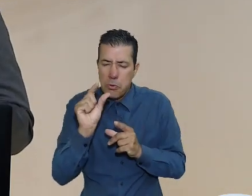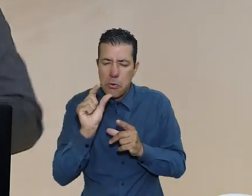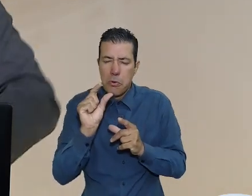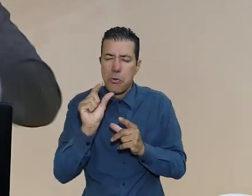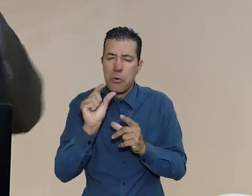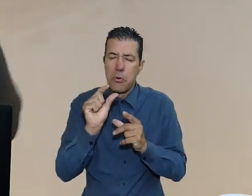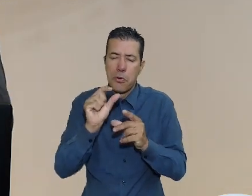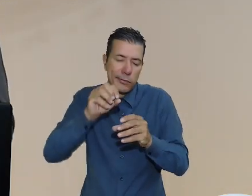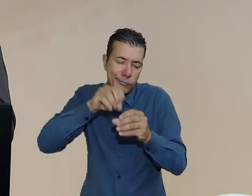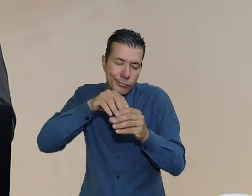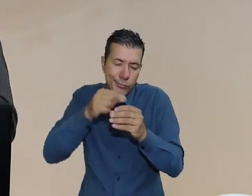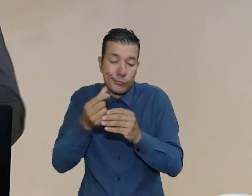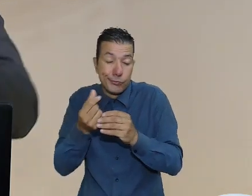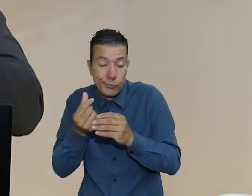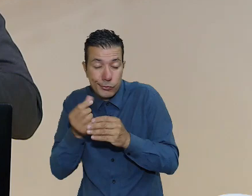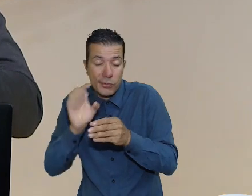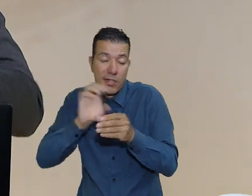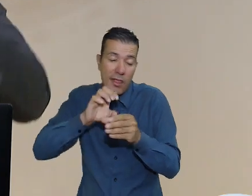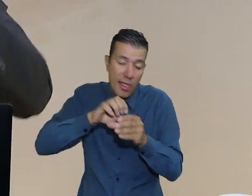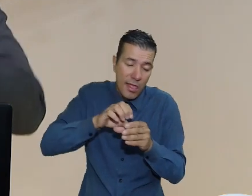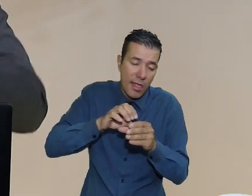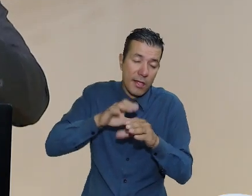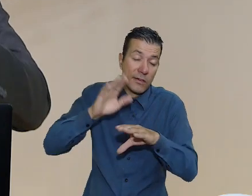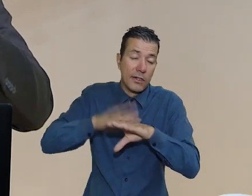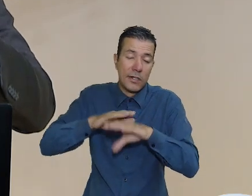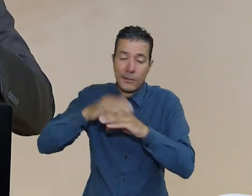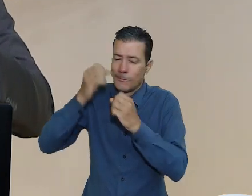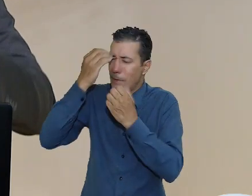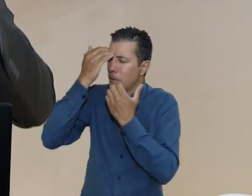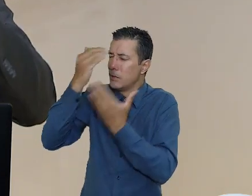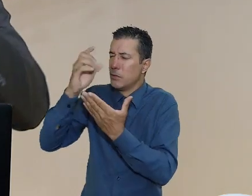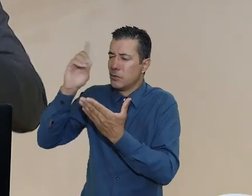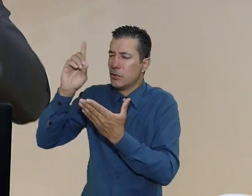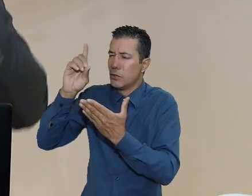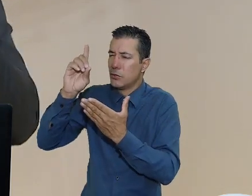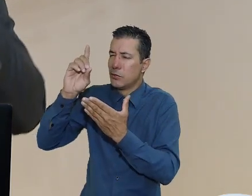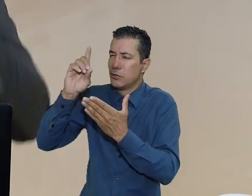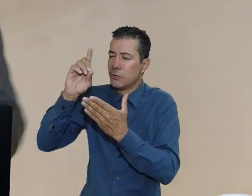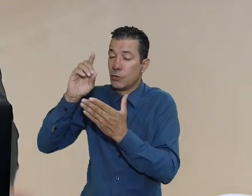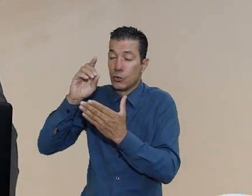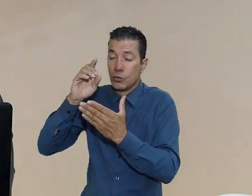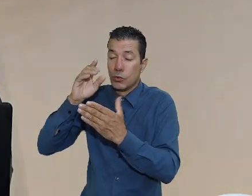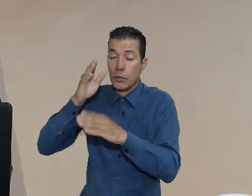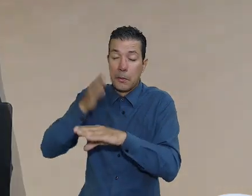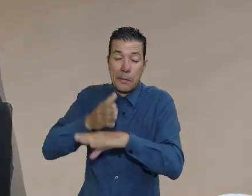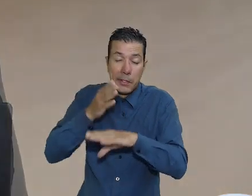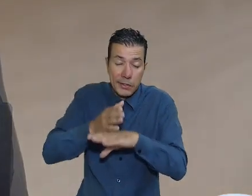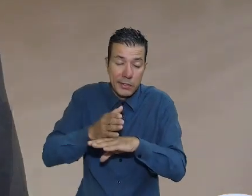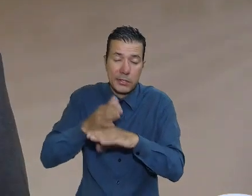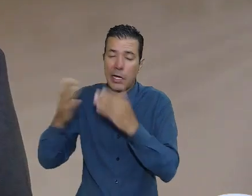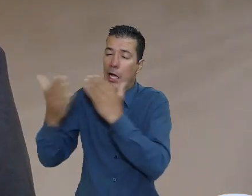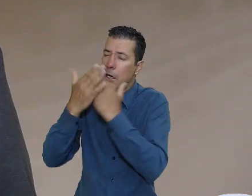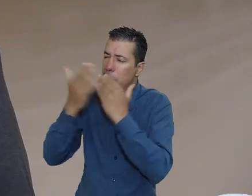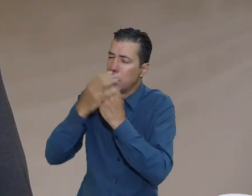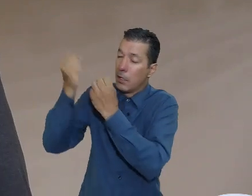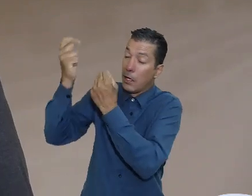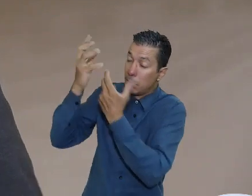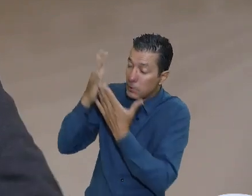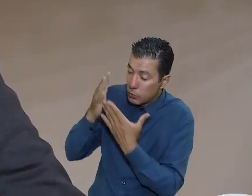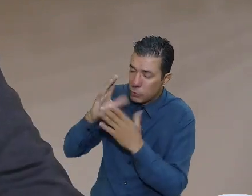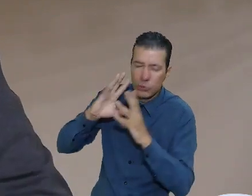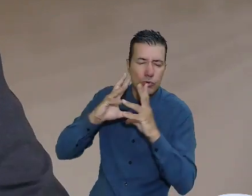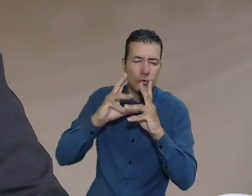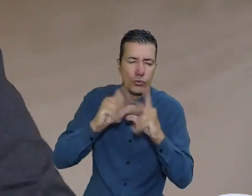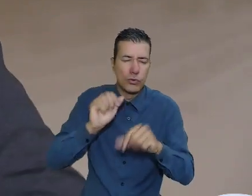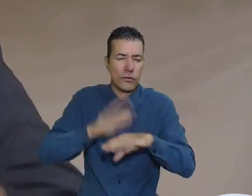mesmos. Agradecemos porque o Senhor tem participação nas coisas que são importantes para nós e nós assim Te louvamos.